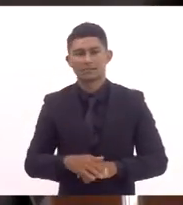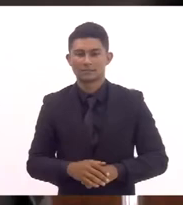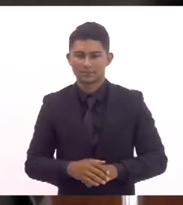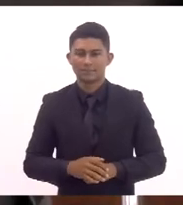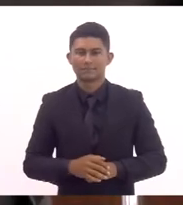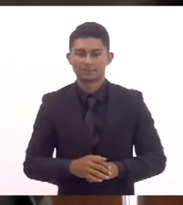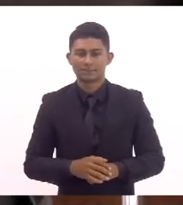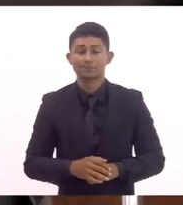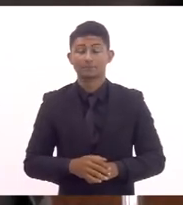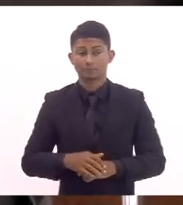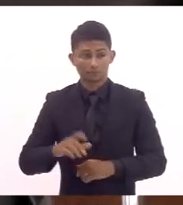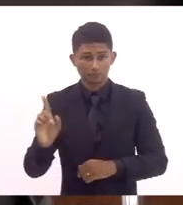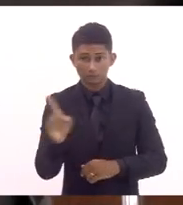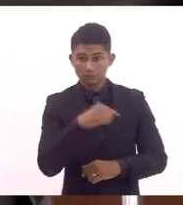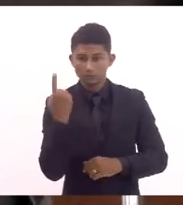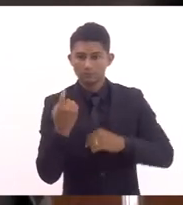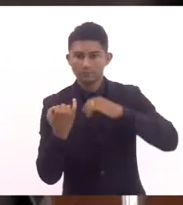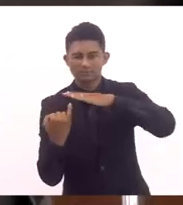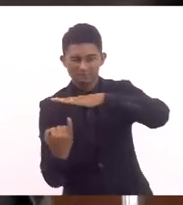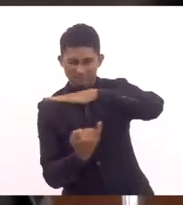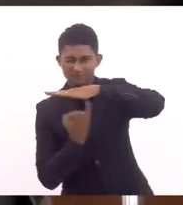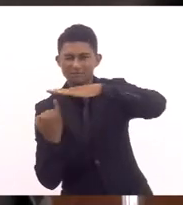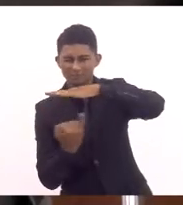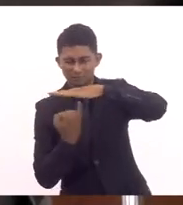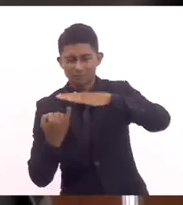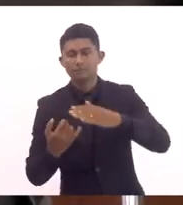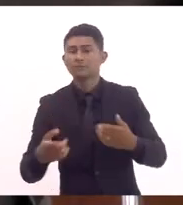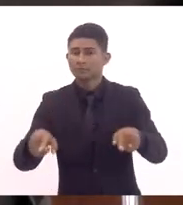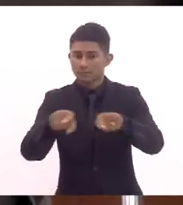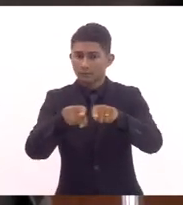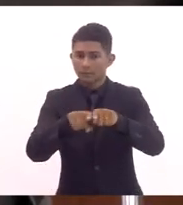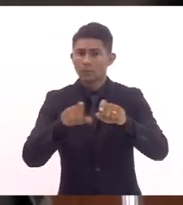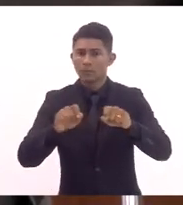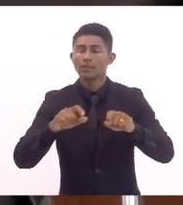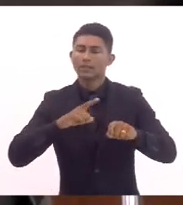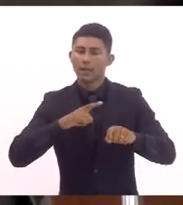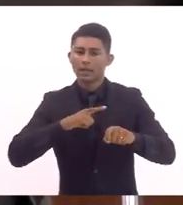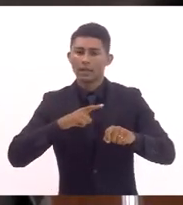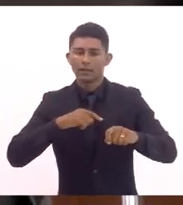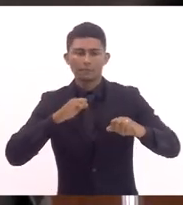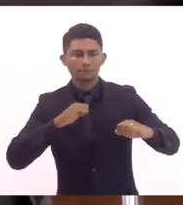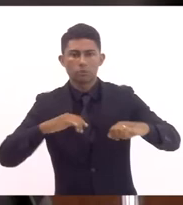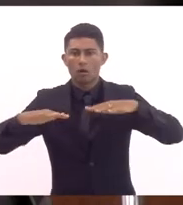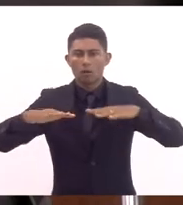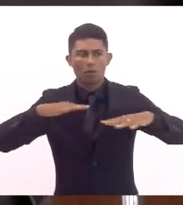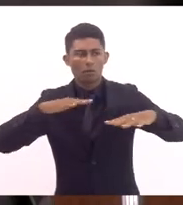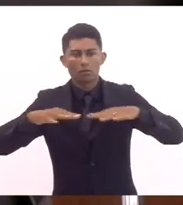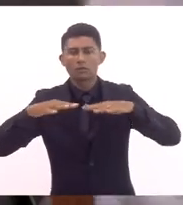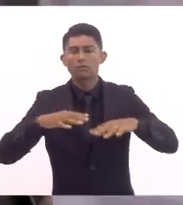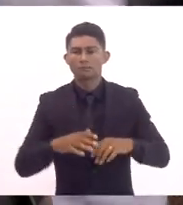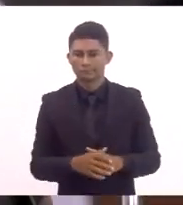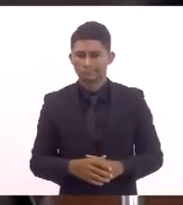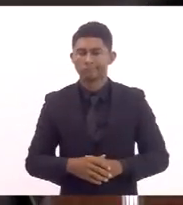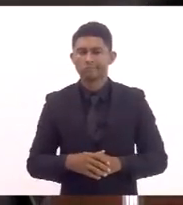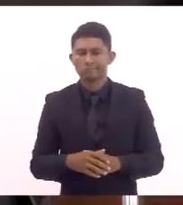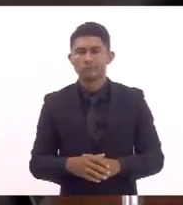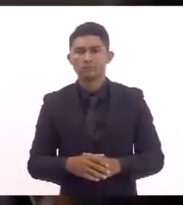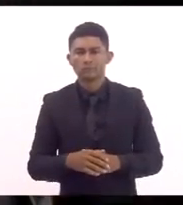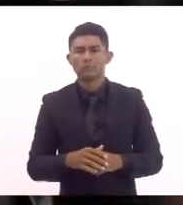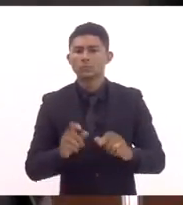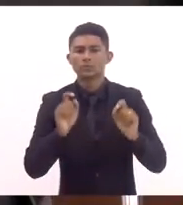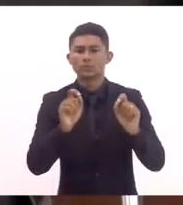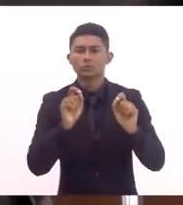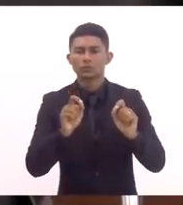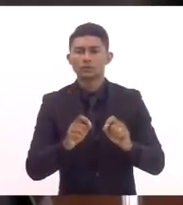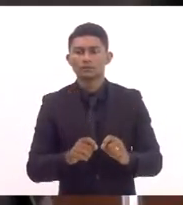a noite como instituição participamos também de alguns movimentos né relacionados movimentos e mecanismos relacionados ao